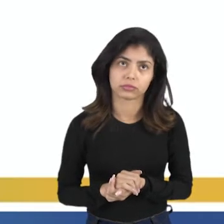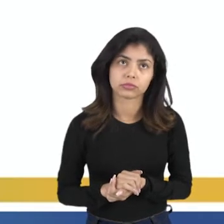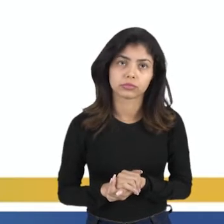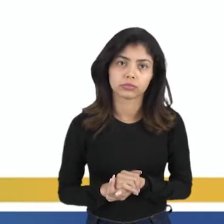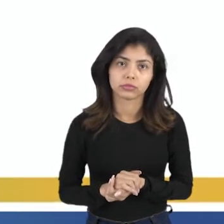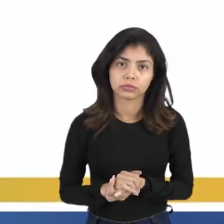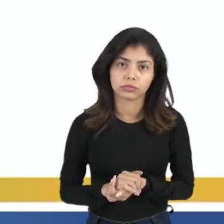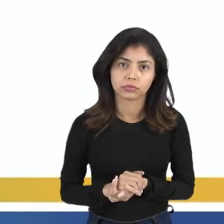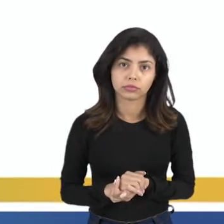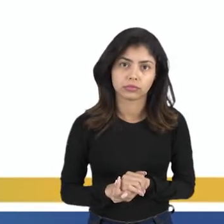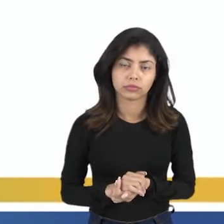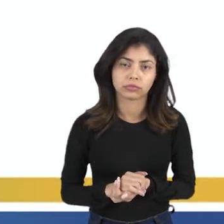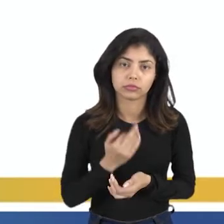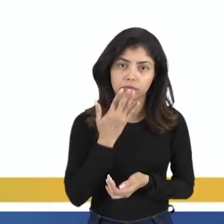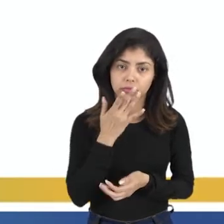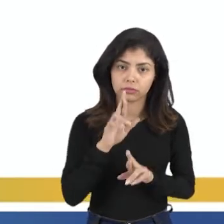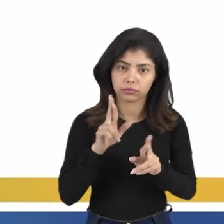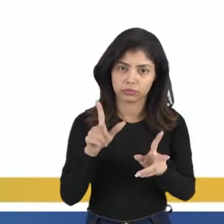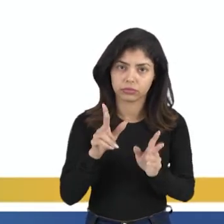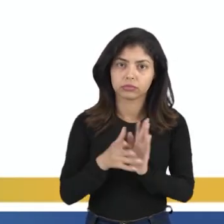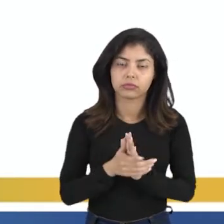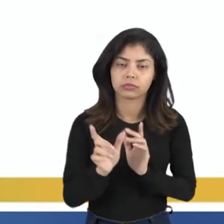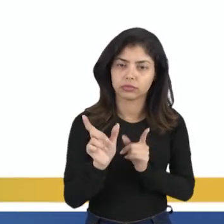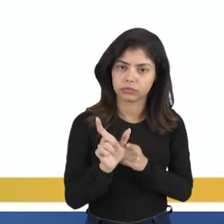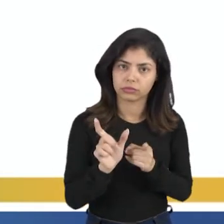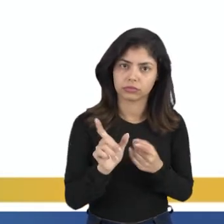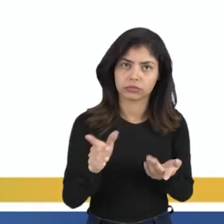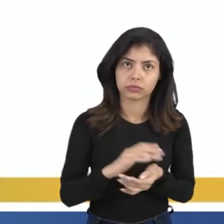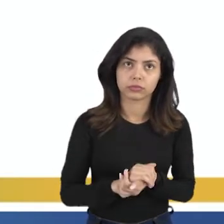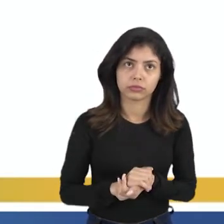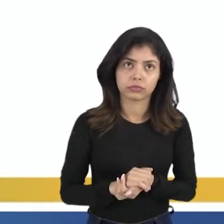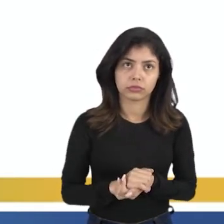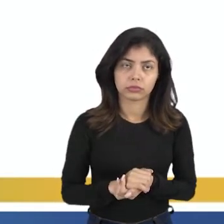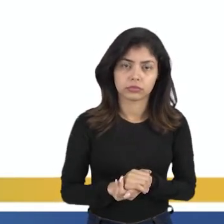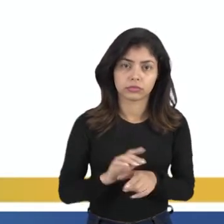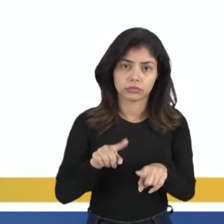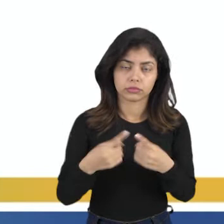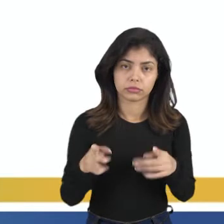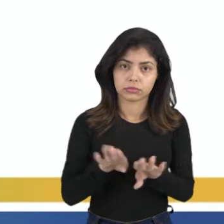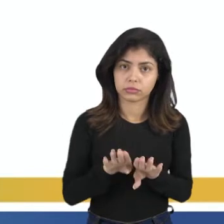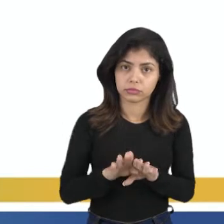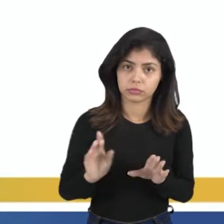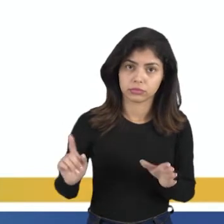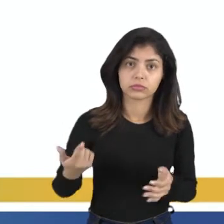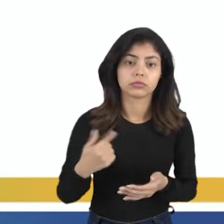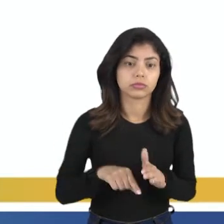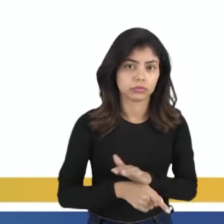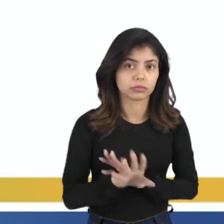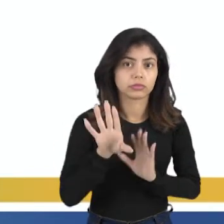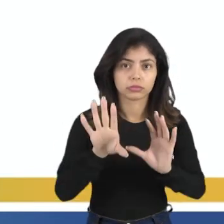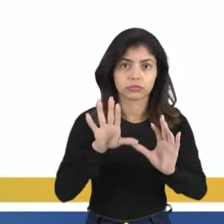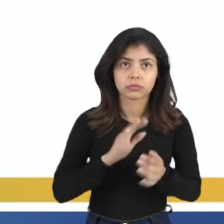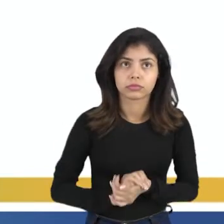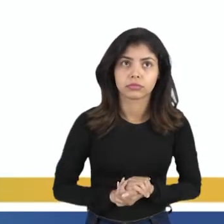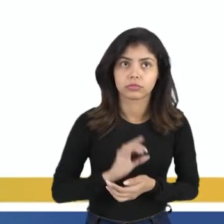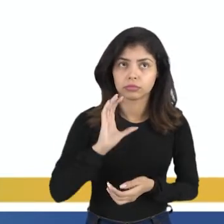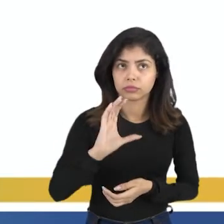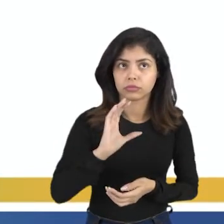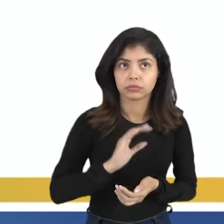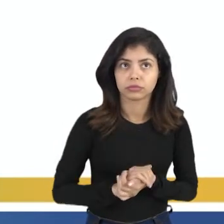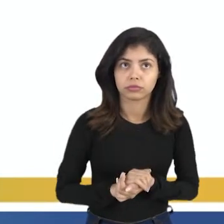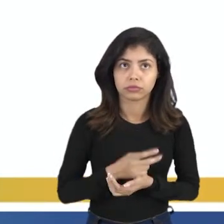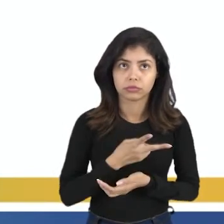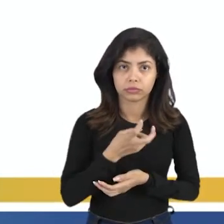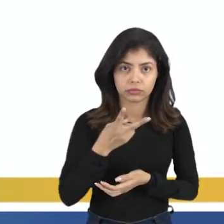uma cor diferente a palavra criação. Mas também não se encaixa aí. E aí na letra C ele coloca